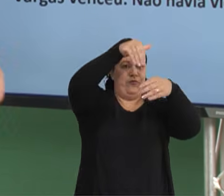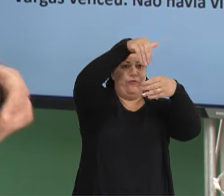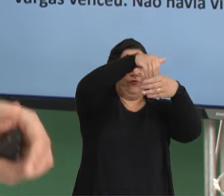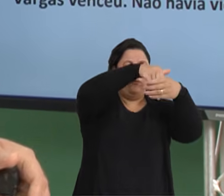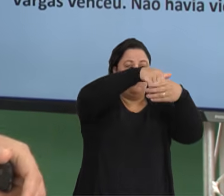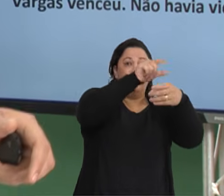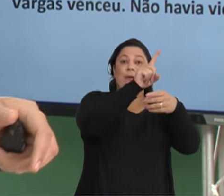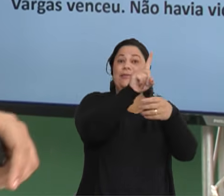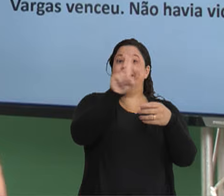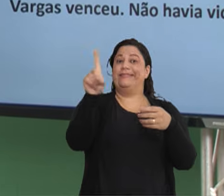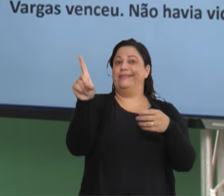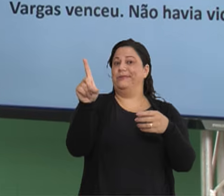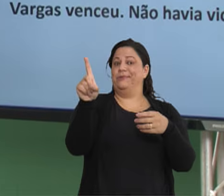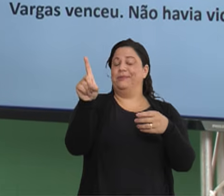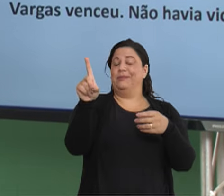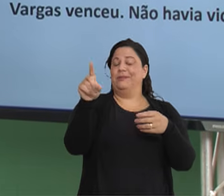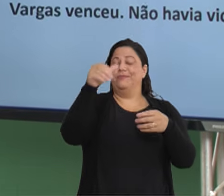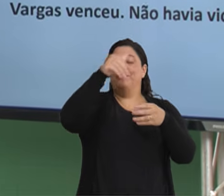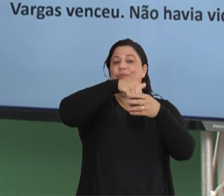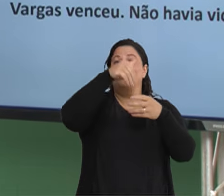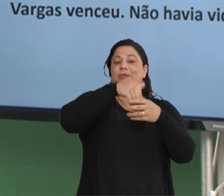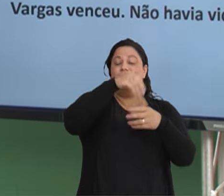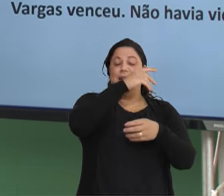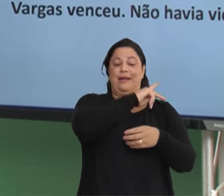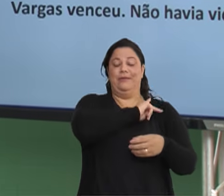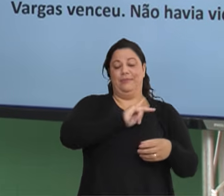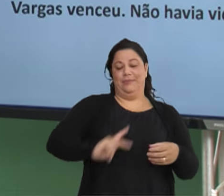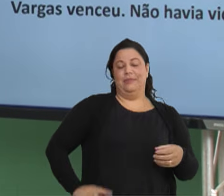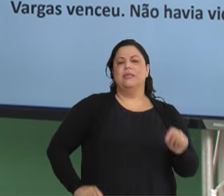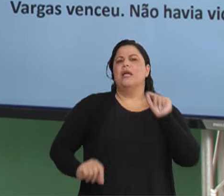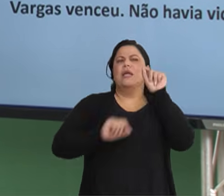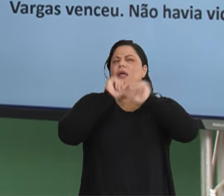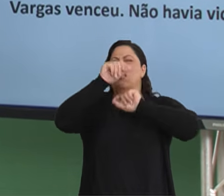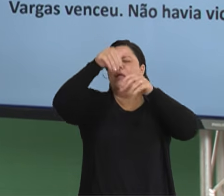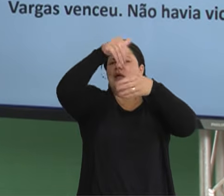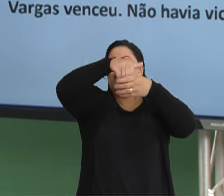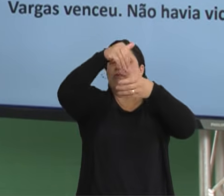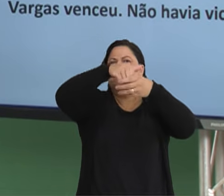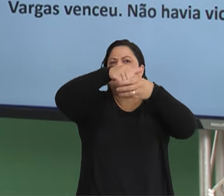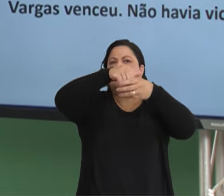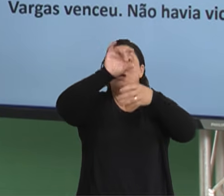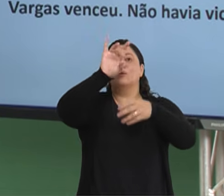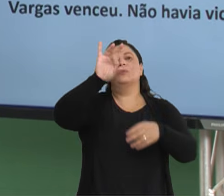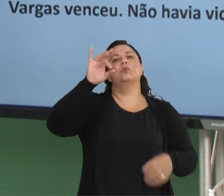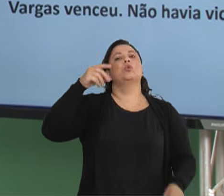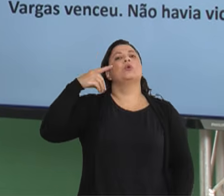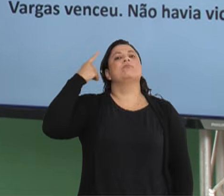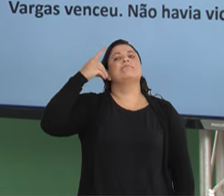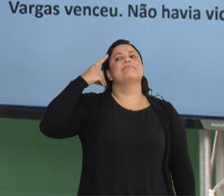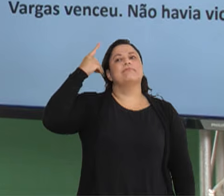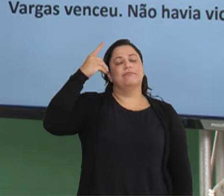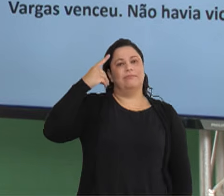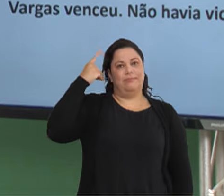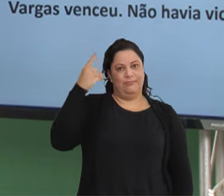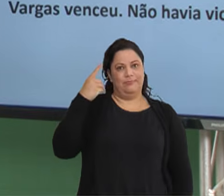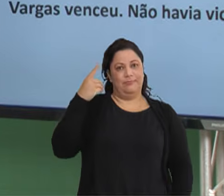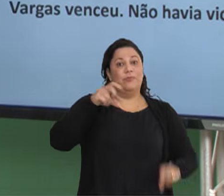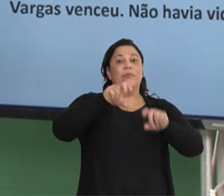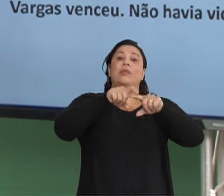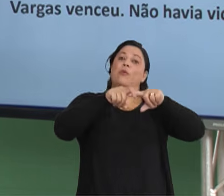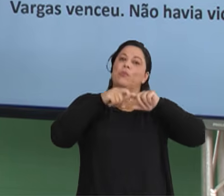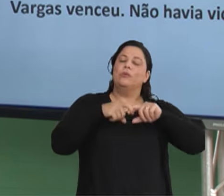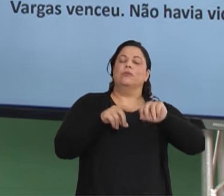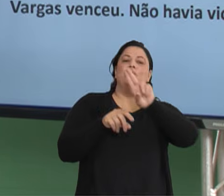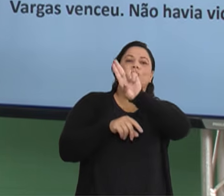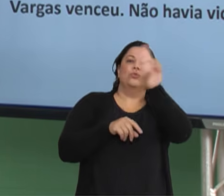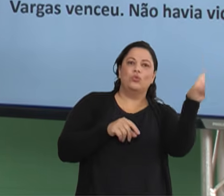ia votar, então, em 1934? Os deputados que iriam votar. Então, por isso, eleição